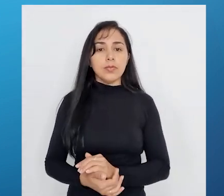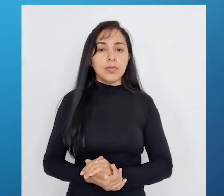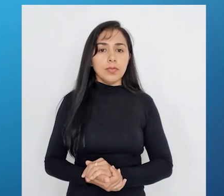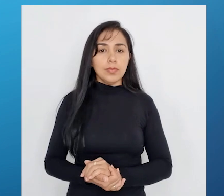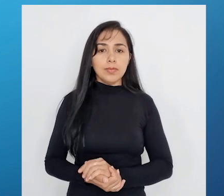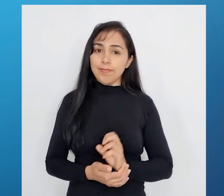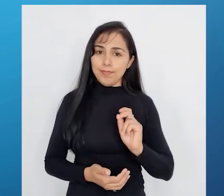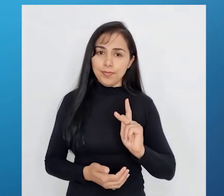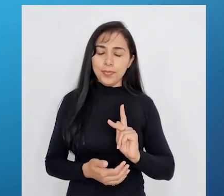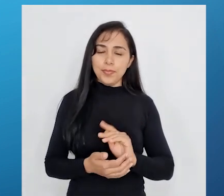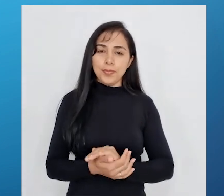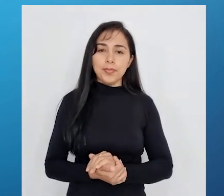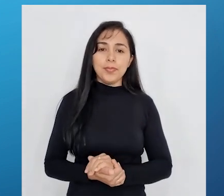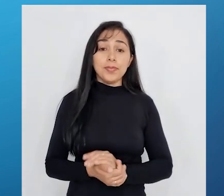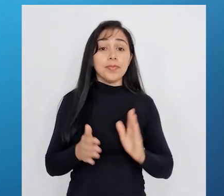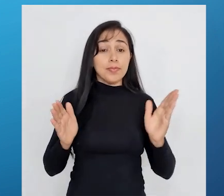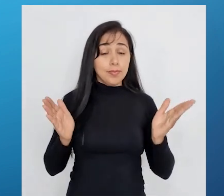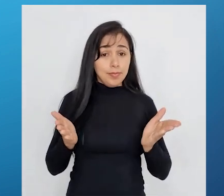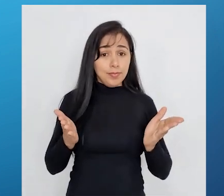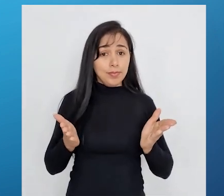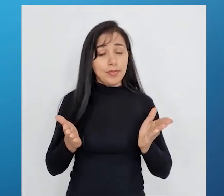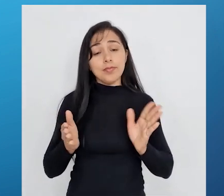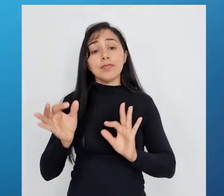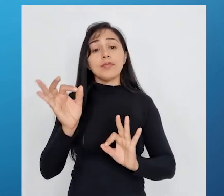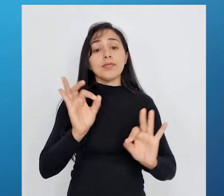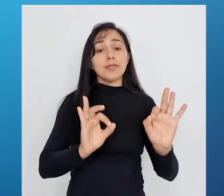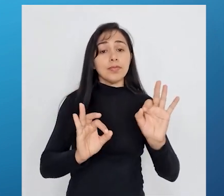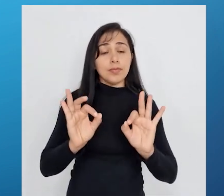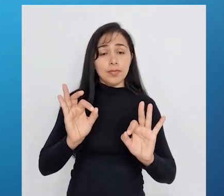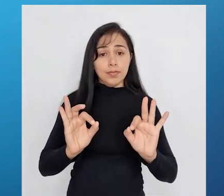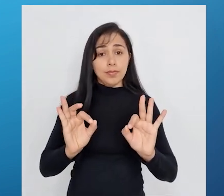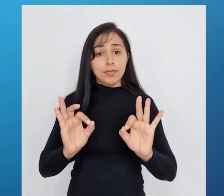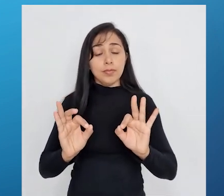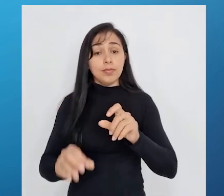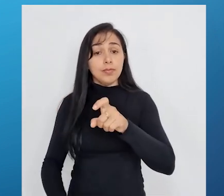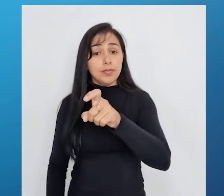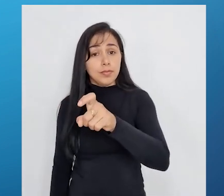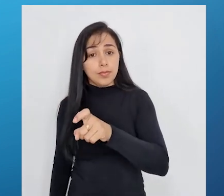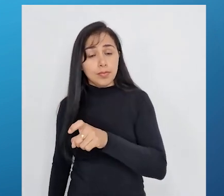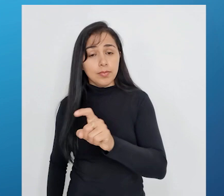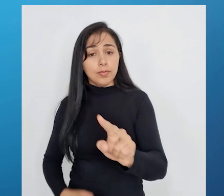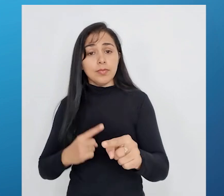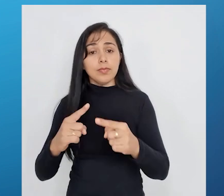Tranquilo? Então, vamos fazer uma distributiva aqui. X vezes 3x,